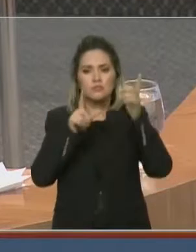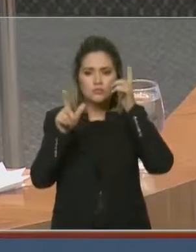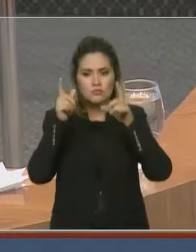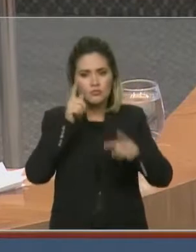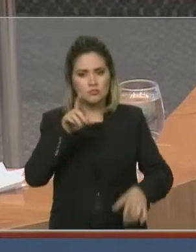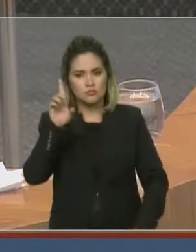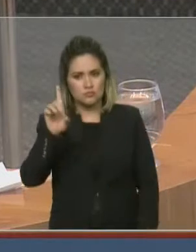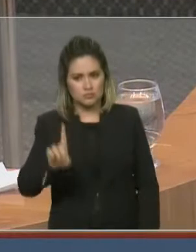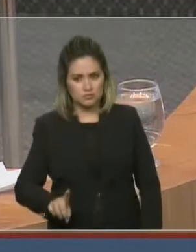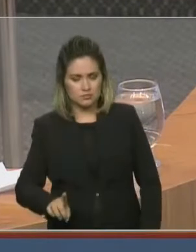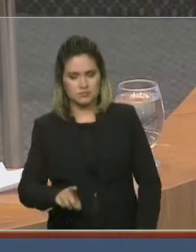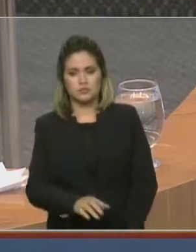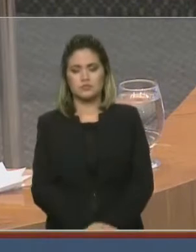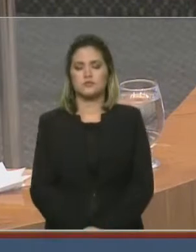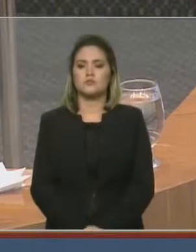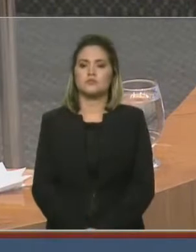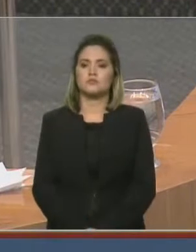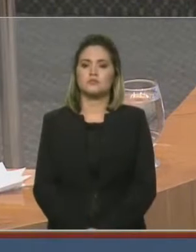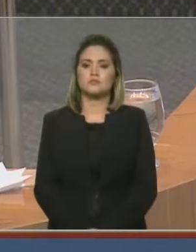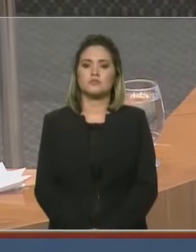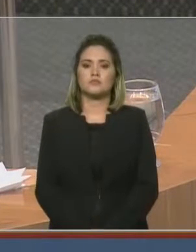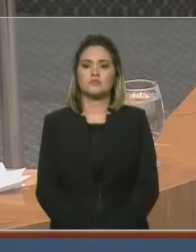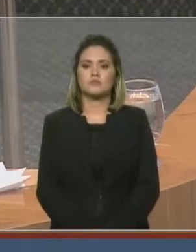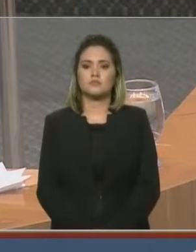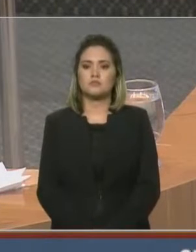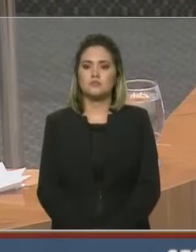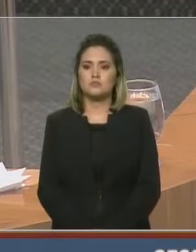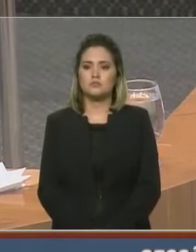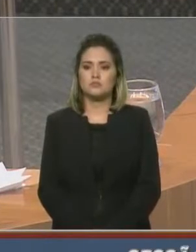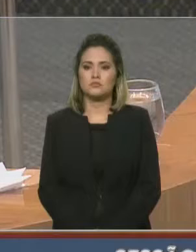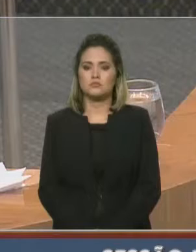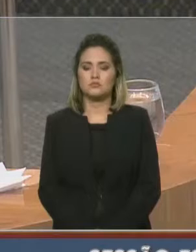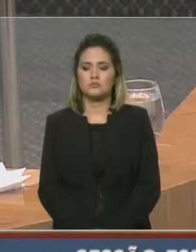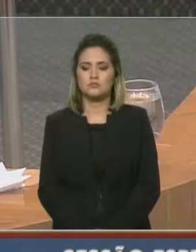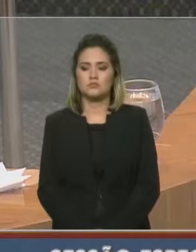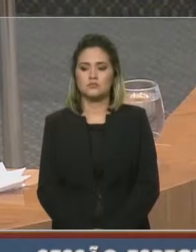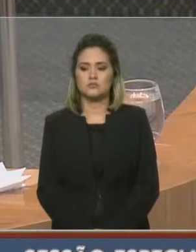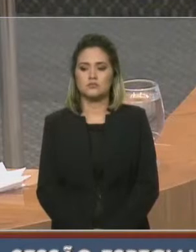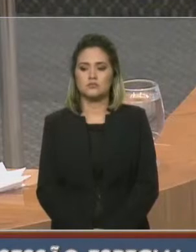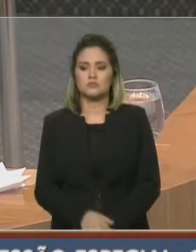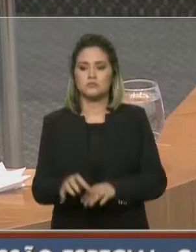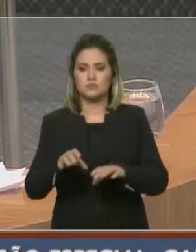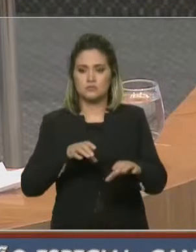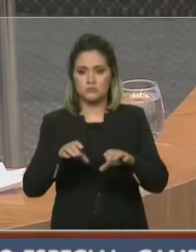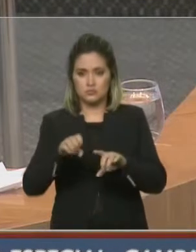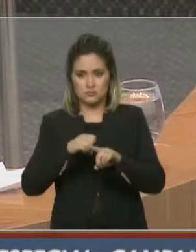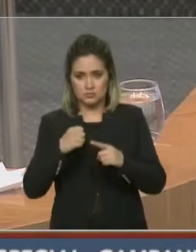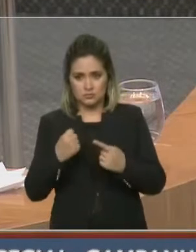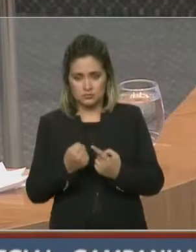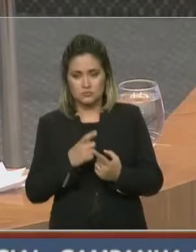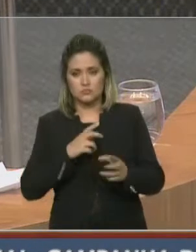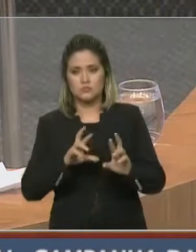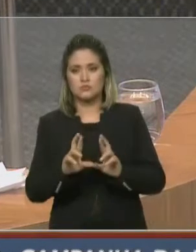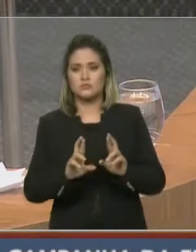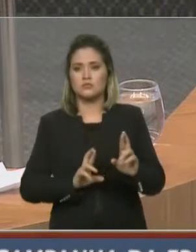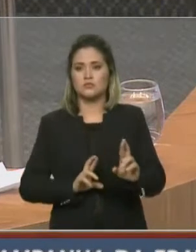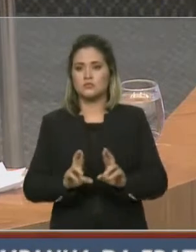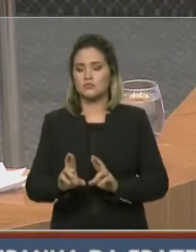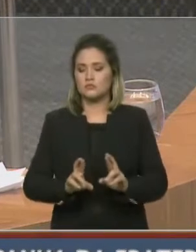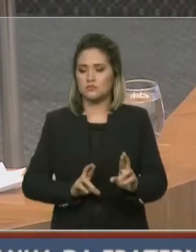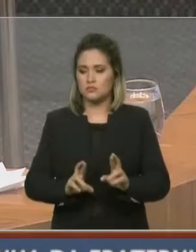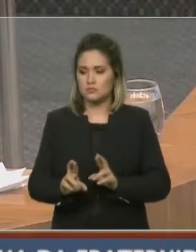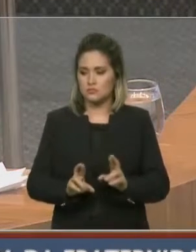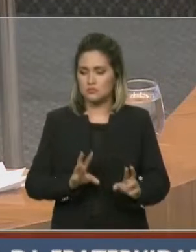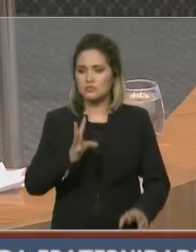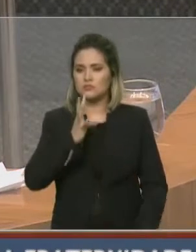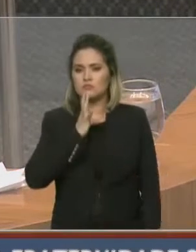As causas defendidas pelos movimentos sociais são ligadas ao exercício e ao reconhecimento